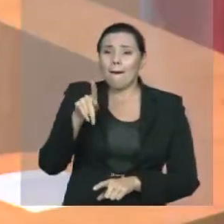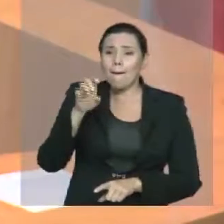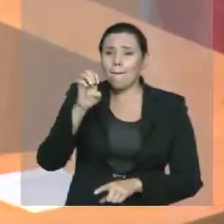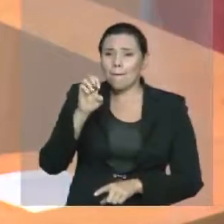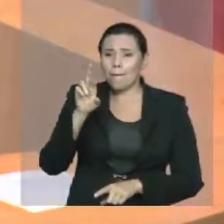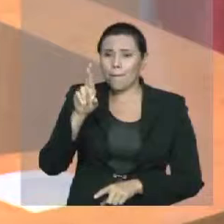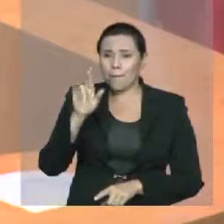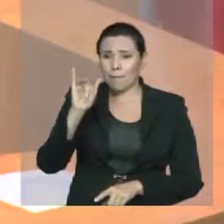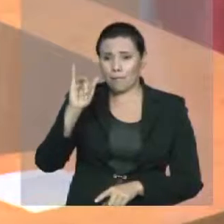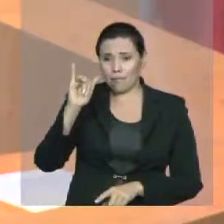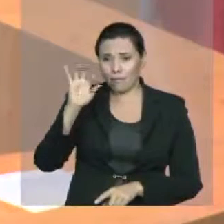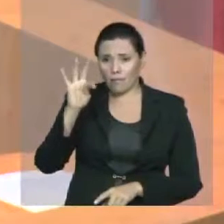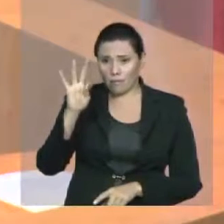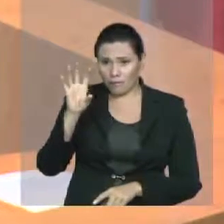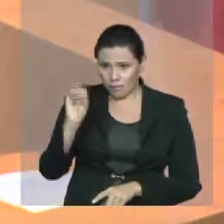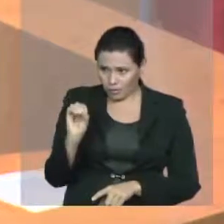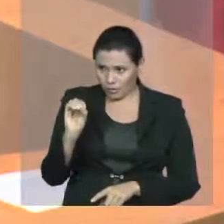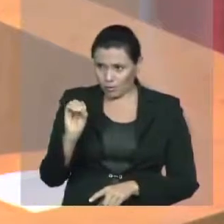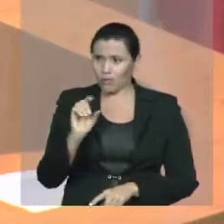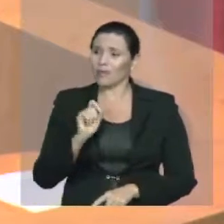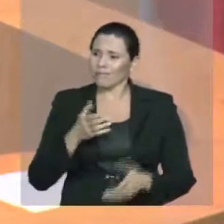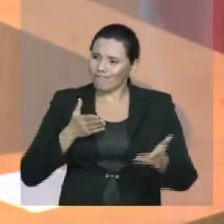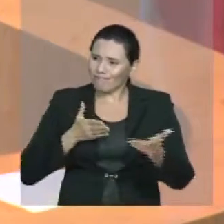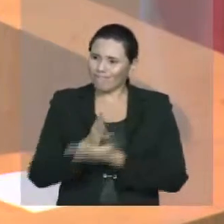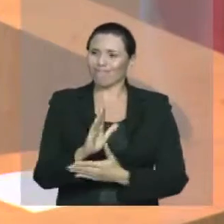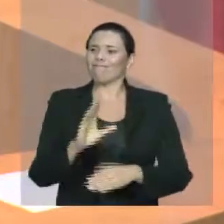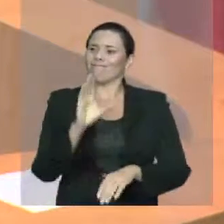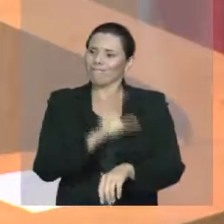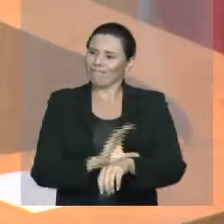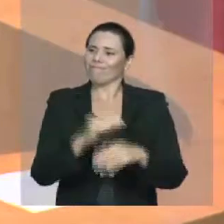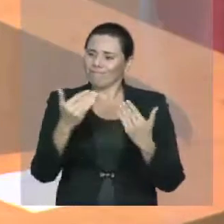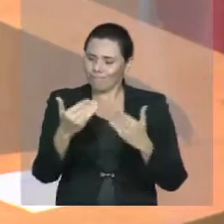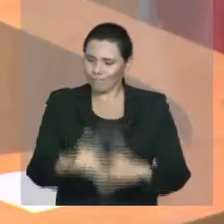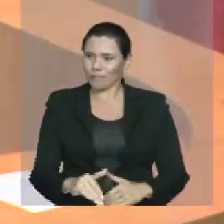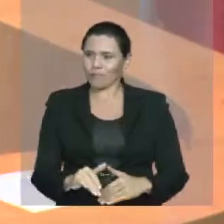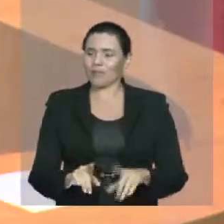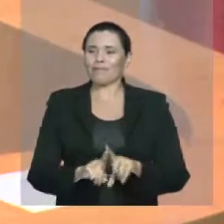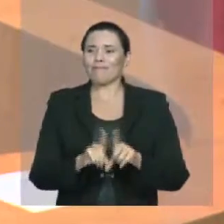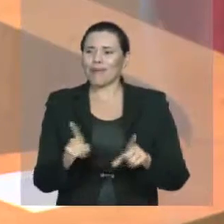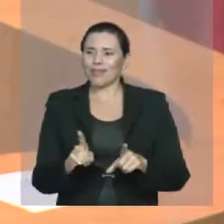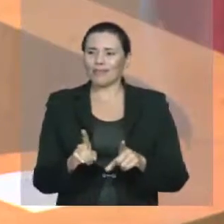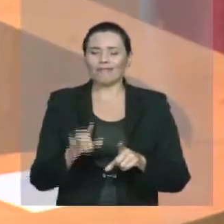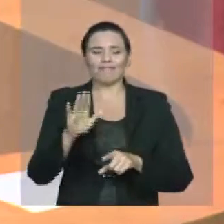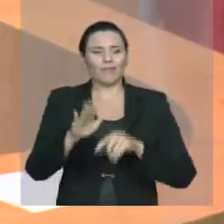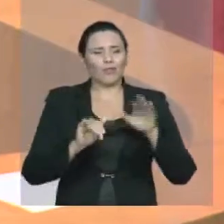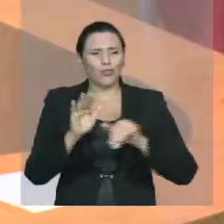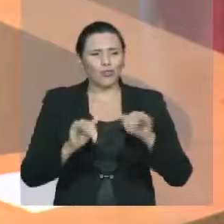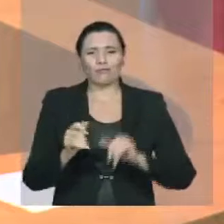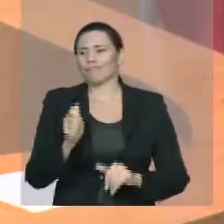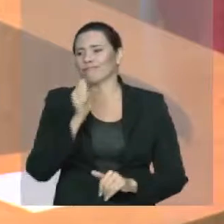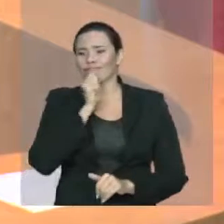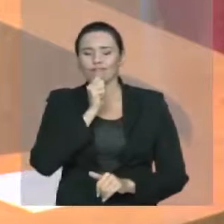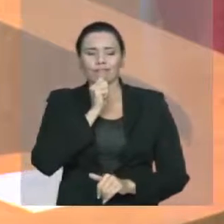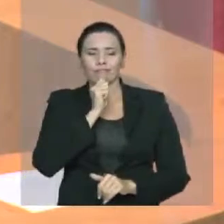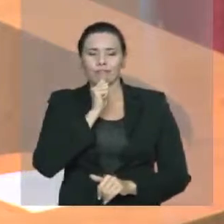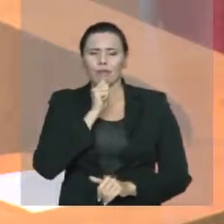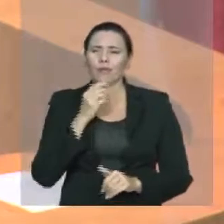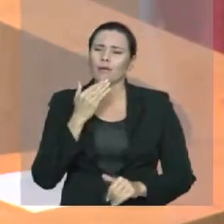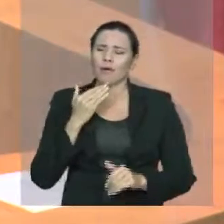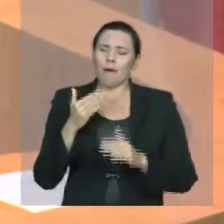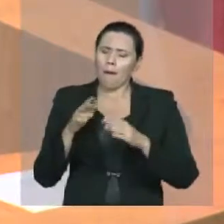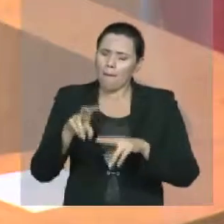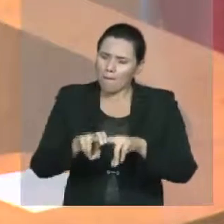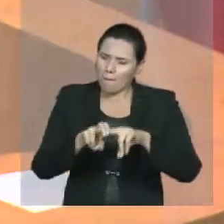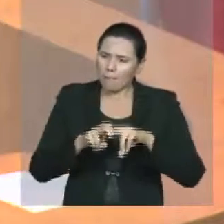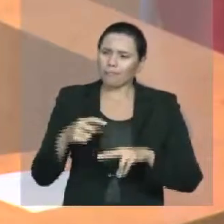que estão aptos, que estão prontos para serem nomeados. Então, fica na manhã de hoje o nosso apelo também ao governador Flávio Dino para que ele possa